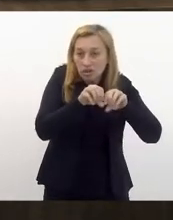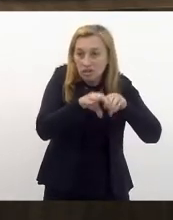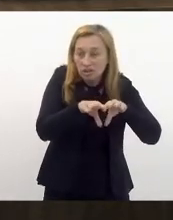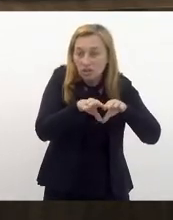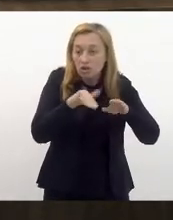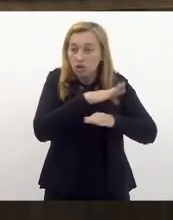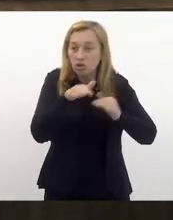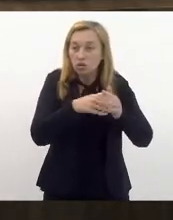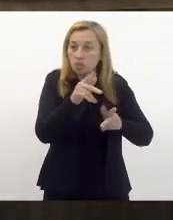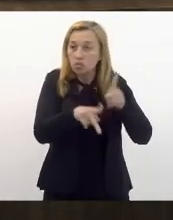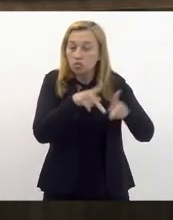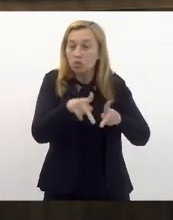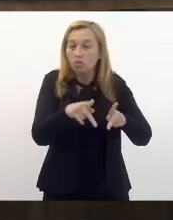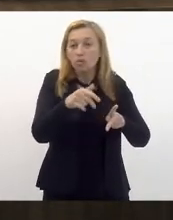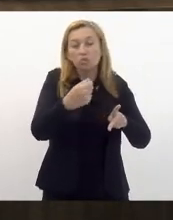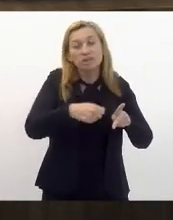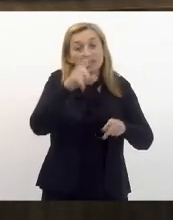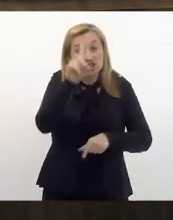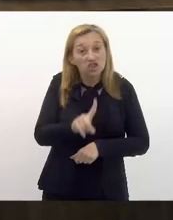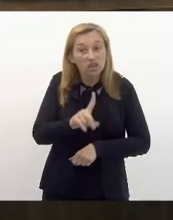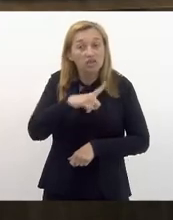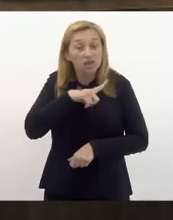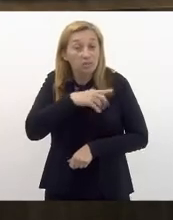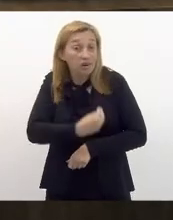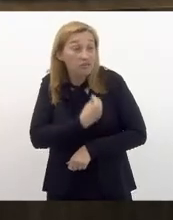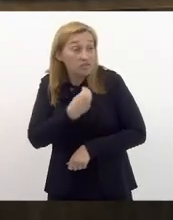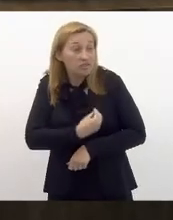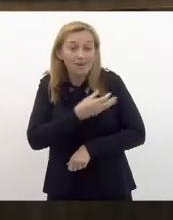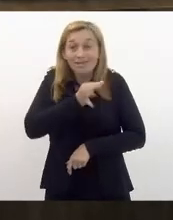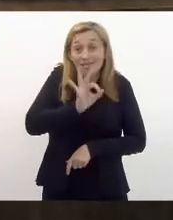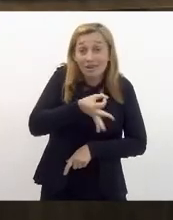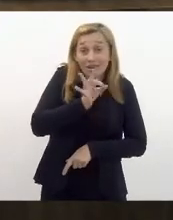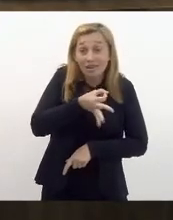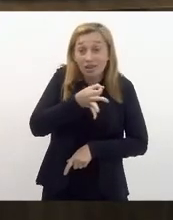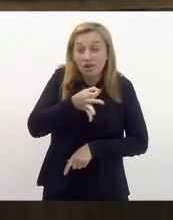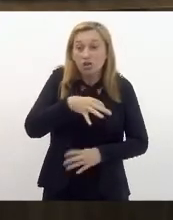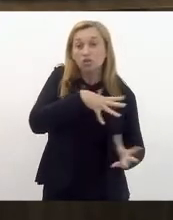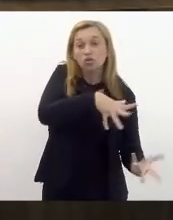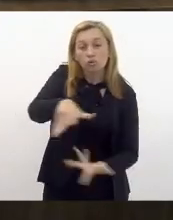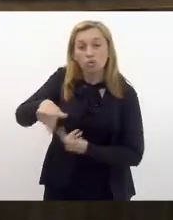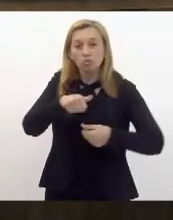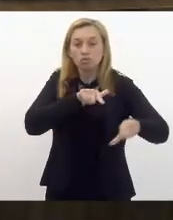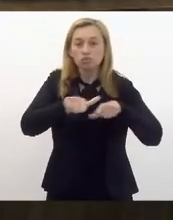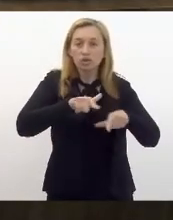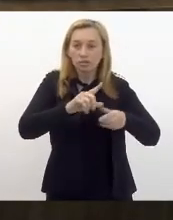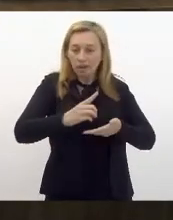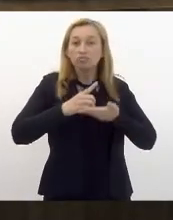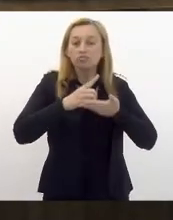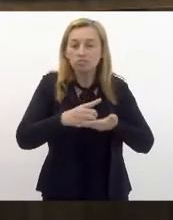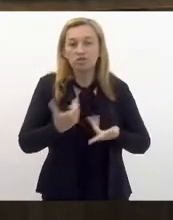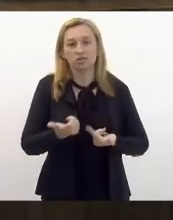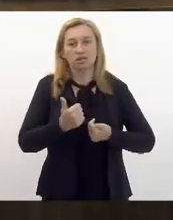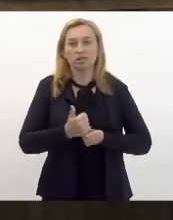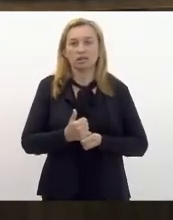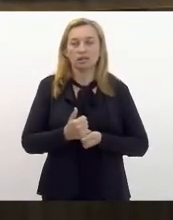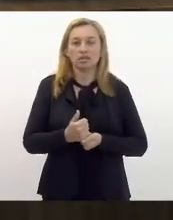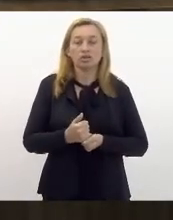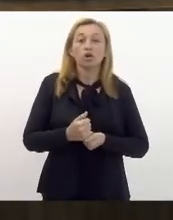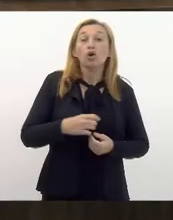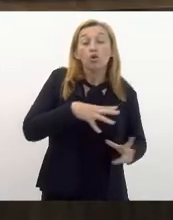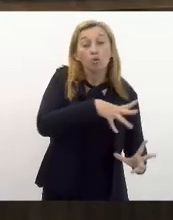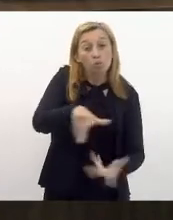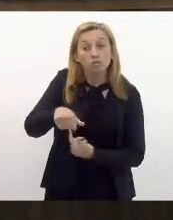considera que toda a população tem que ter direito para viver plenamente o mundo do trabalho com dignidade o mundo da